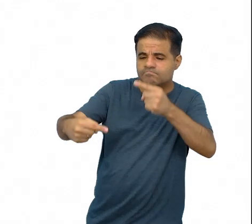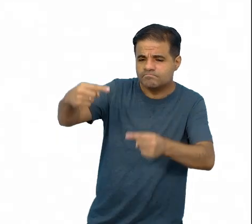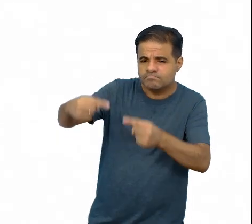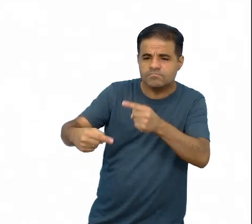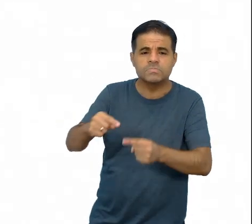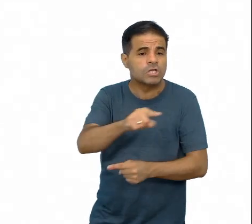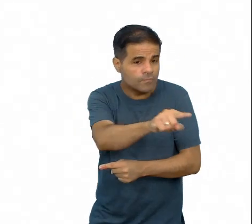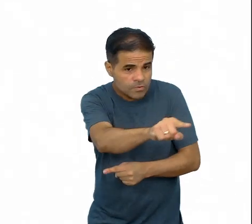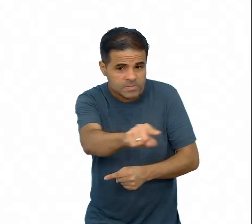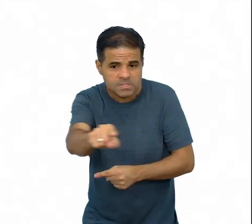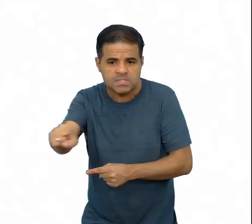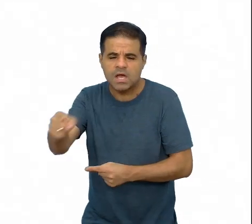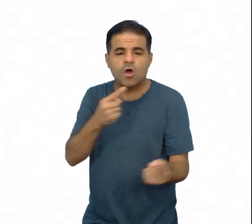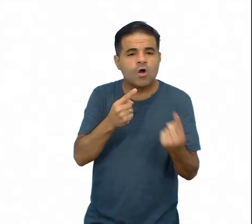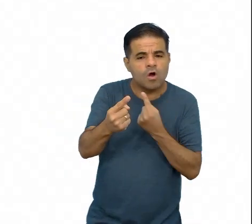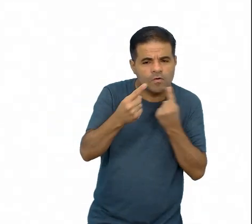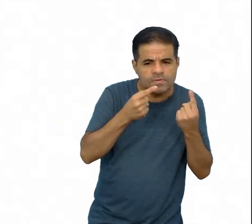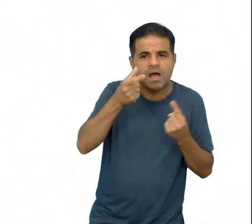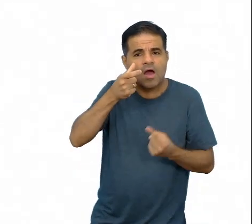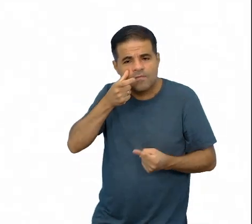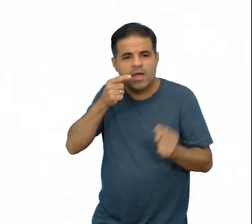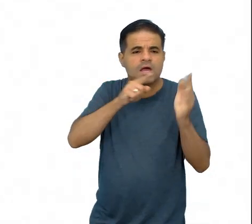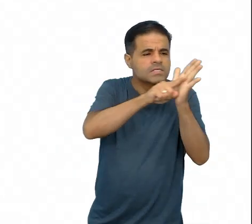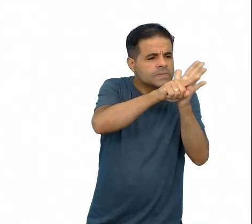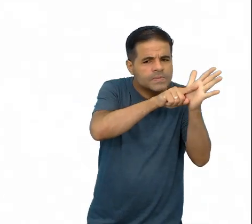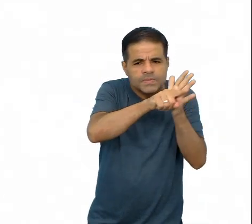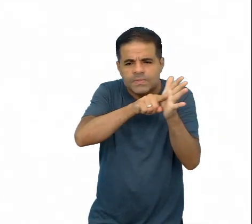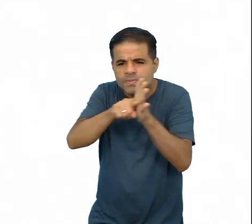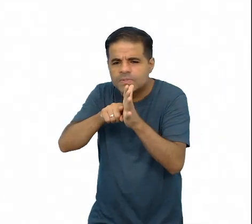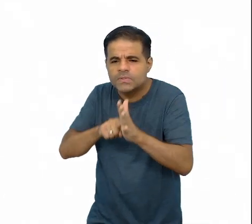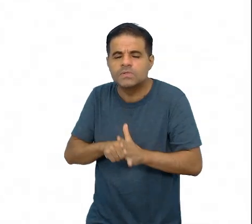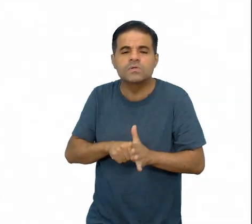de vocês, né, de analisarem